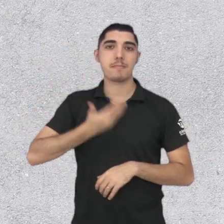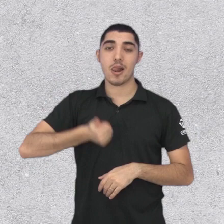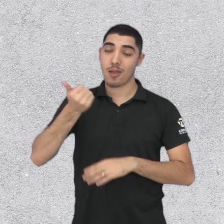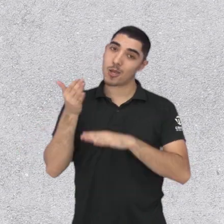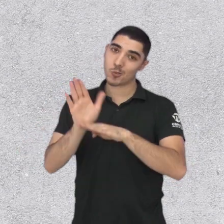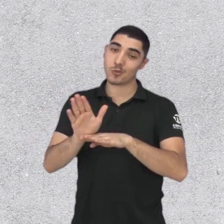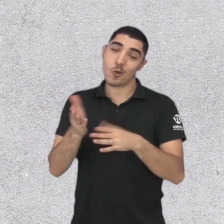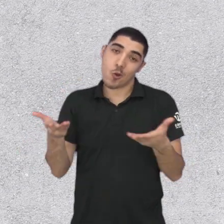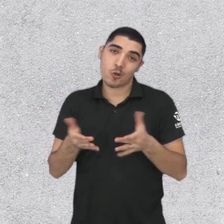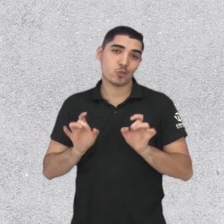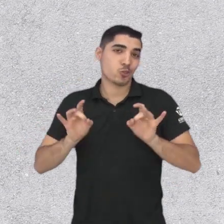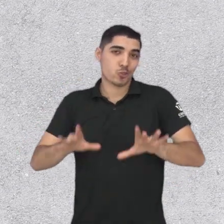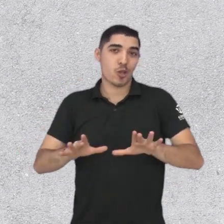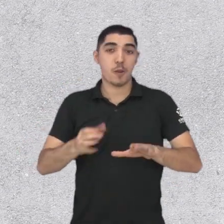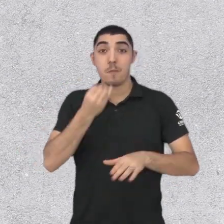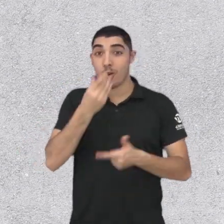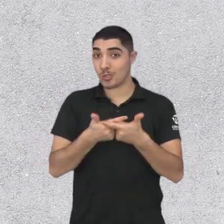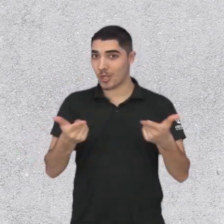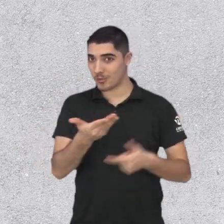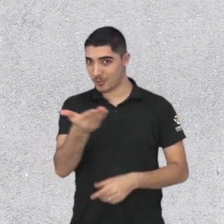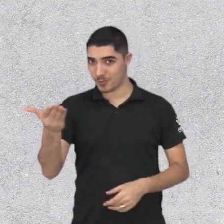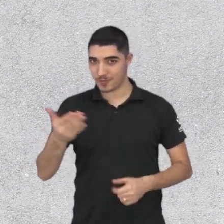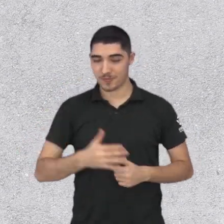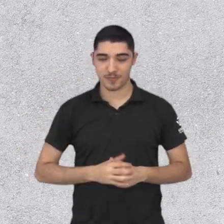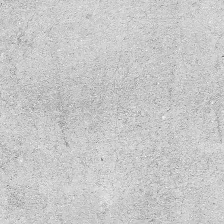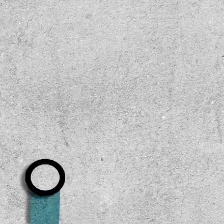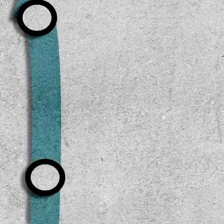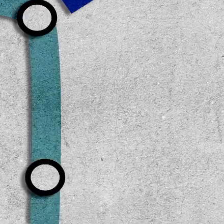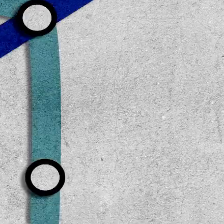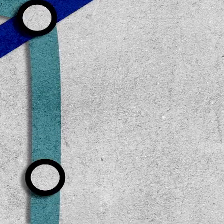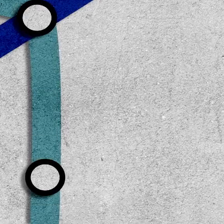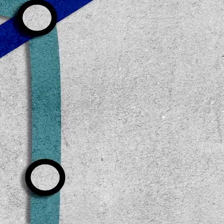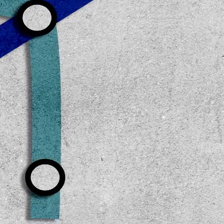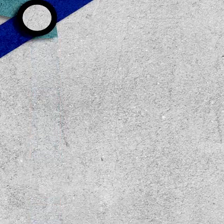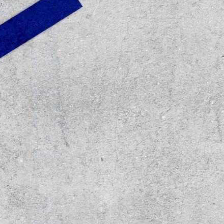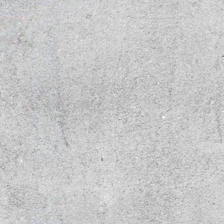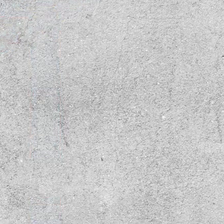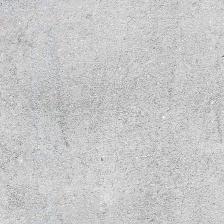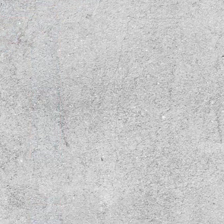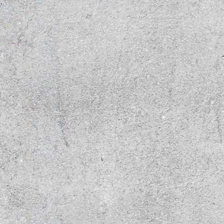mais rápido. Por hoje é isso, pessoal. Boa sorte para você!